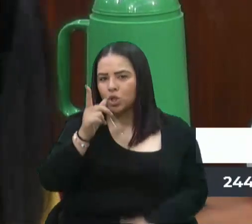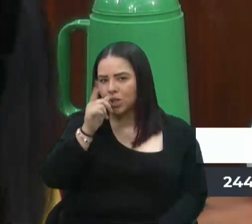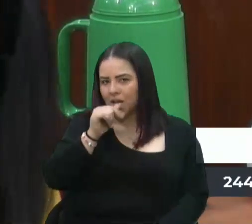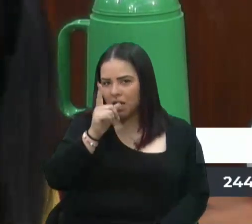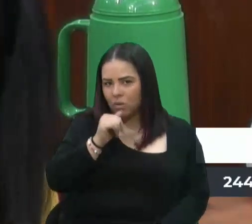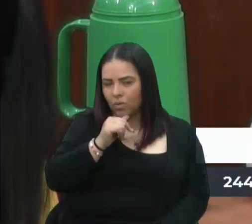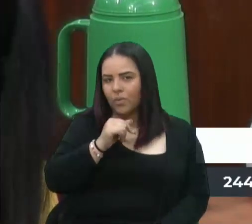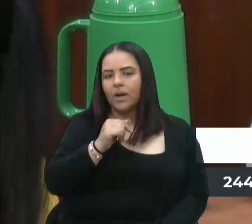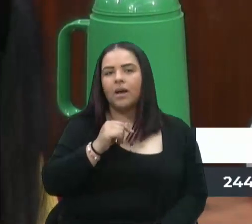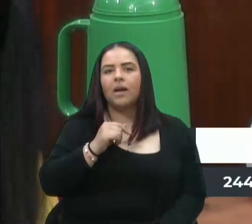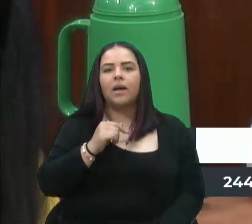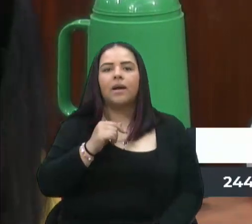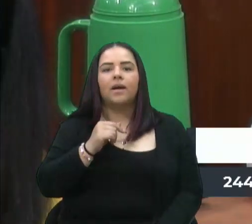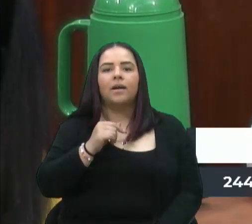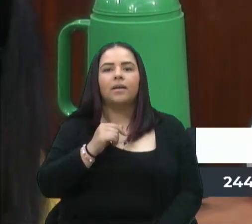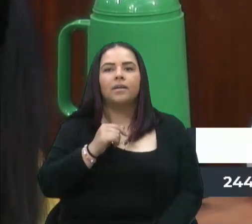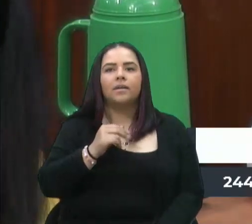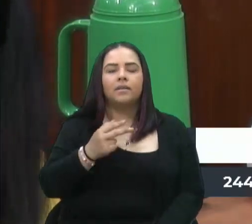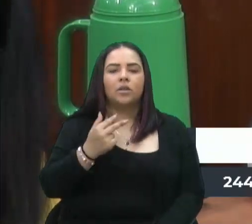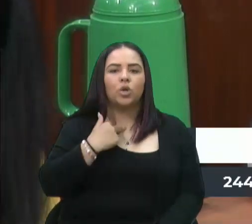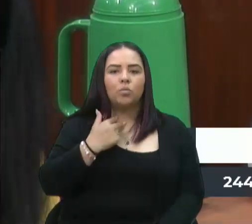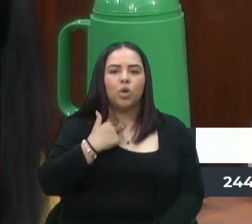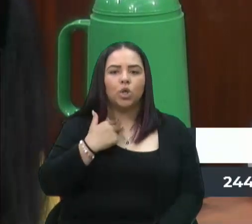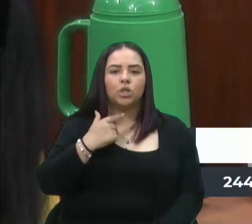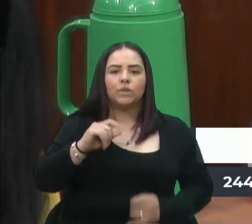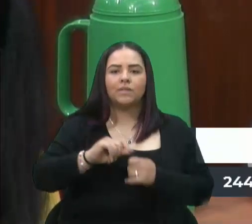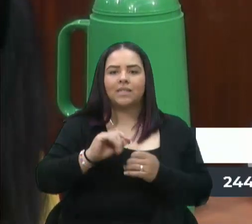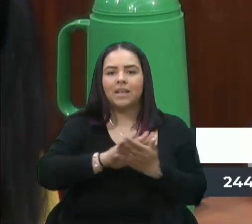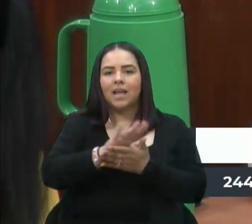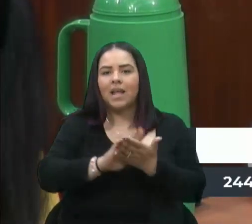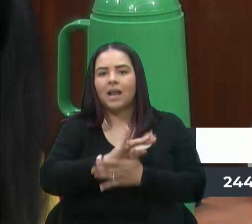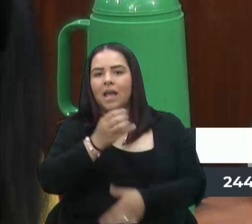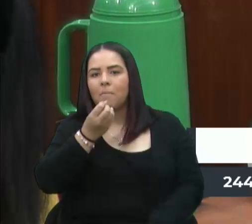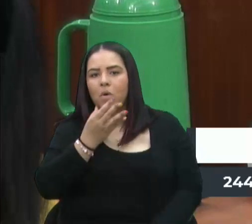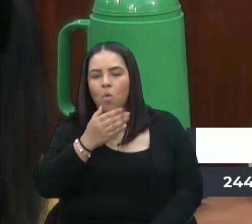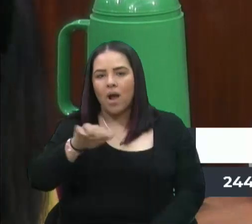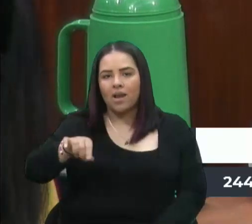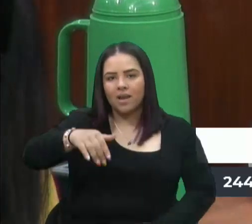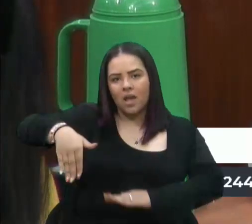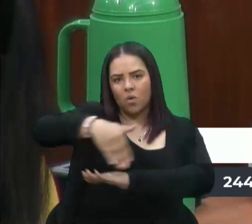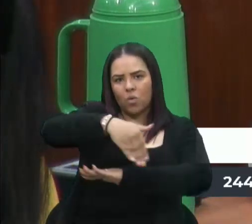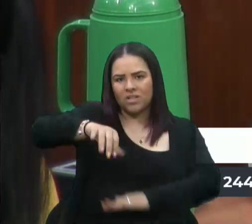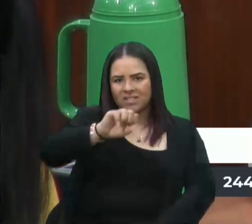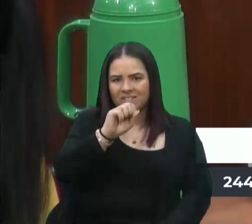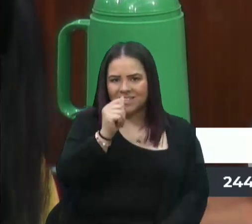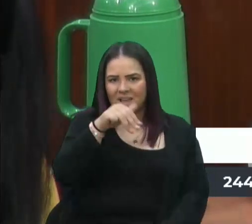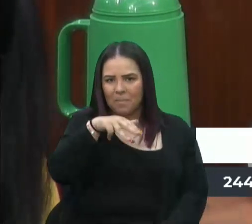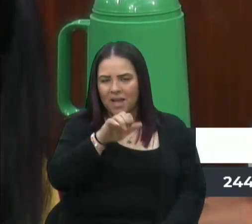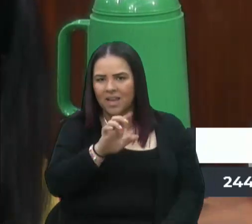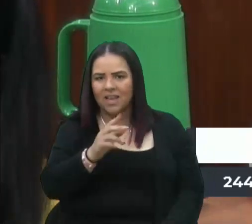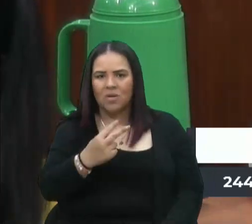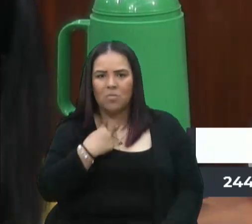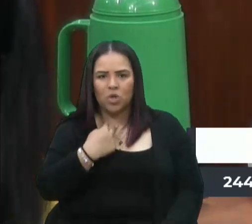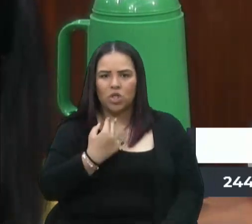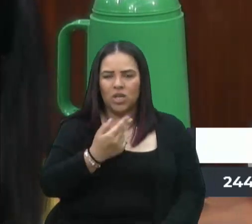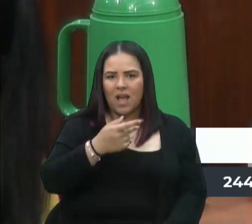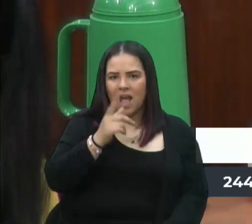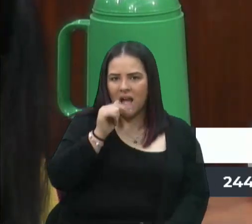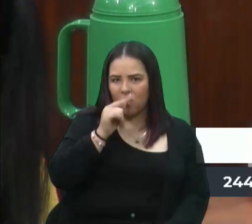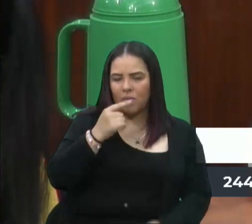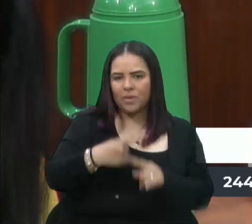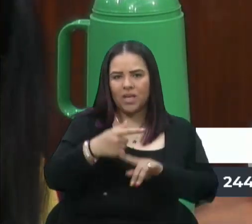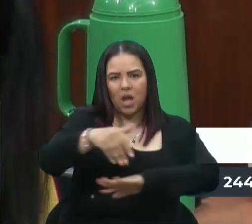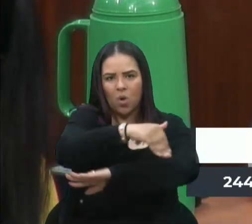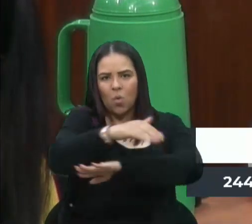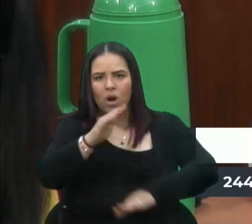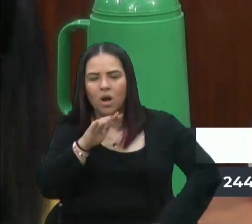não podiam fazer benfeitorias na estrada. O SAMAI não podia levar água porque a estrada estava ruim. Secretaria